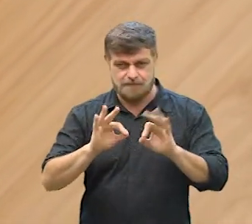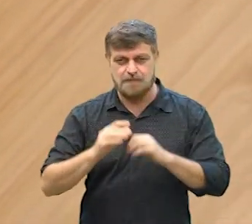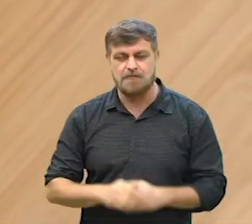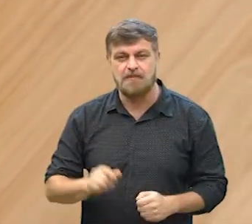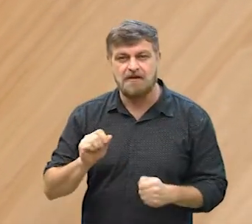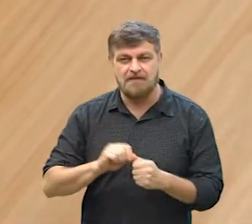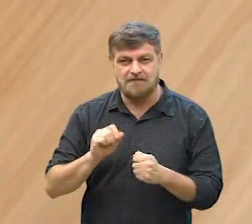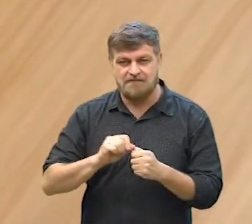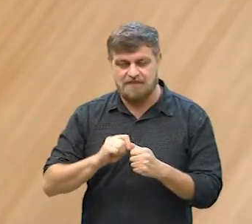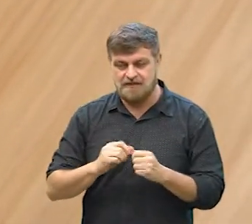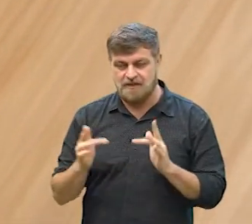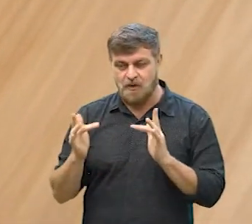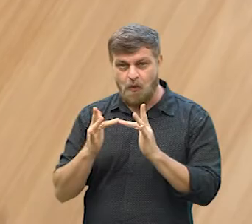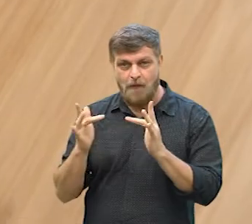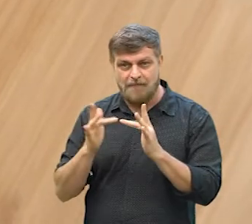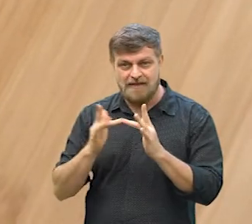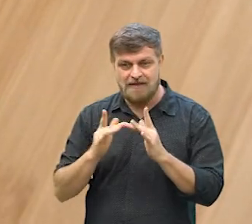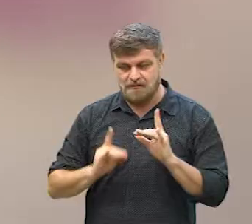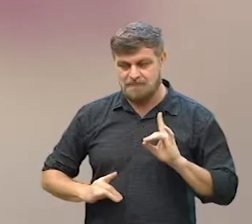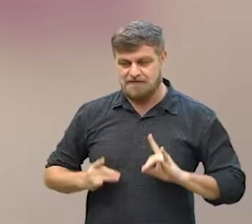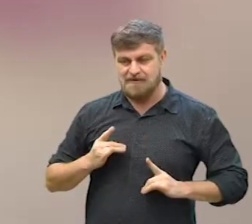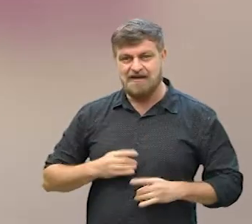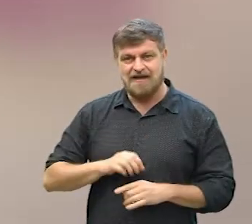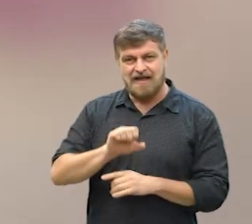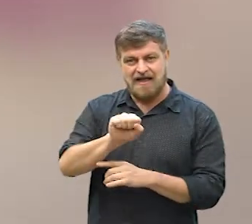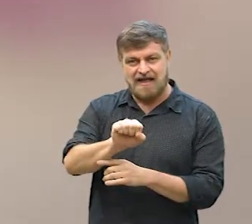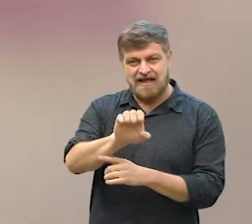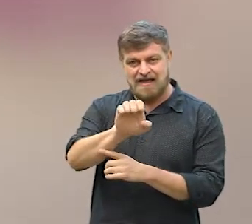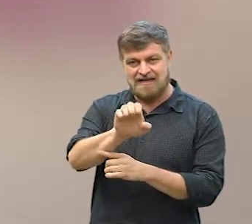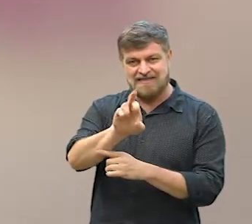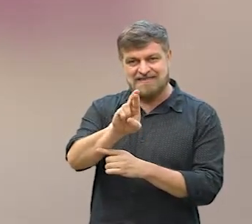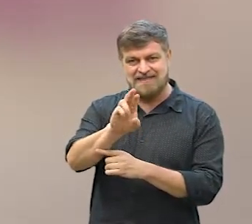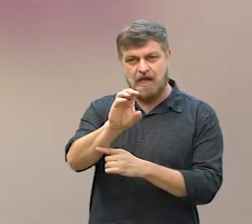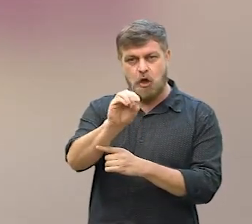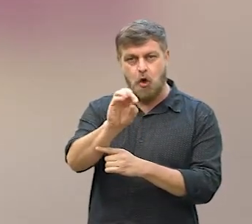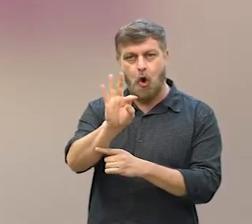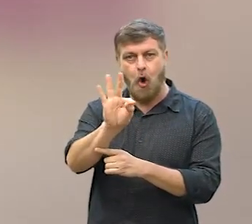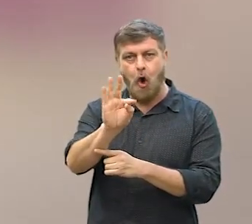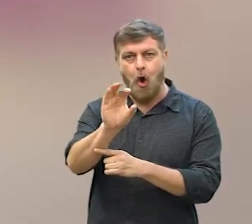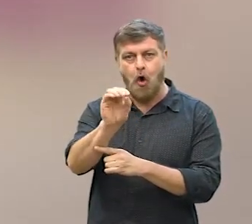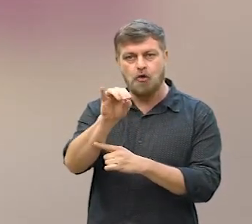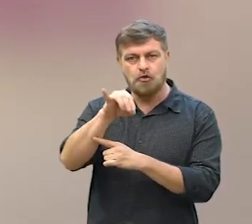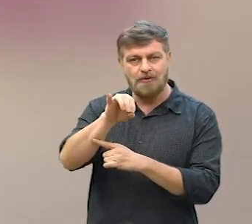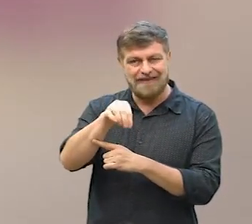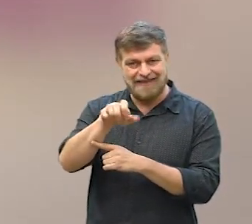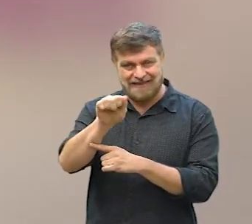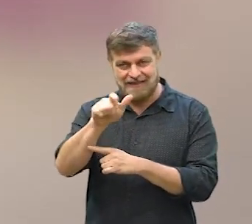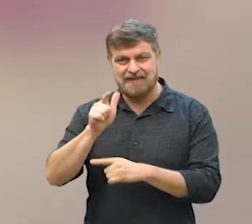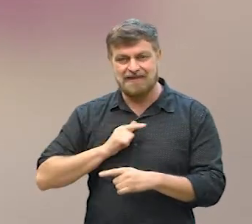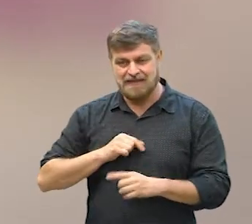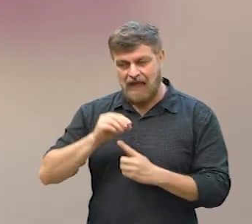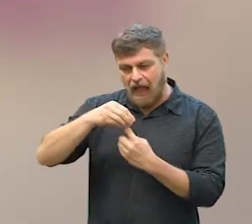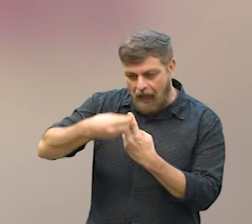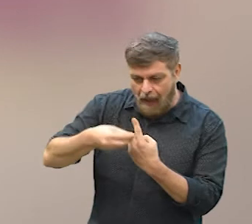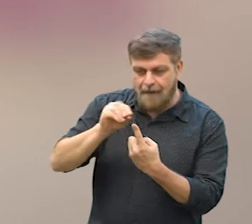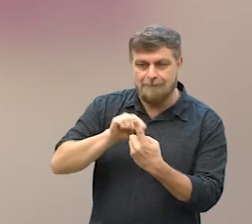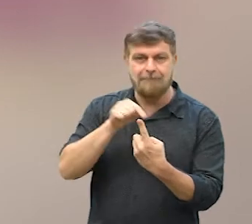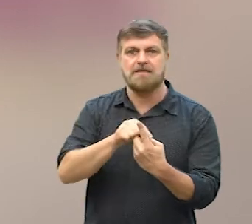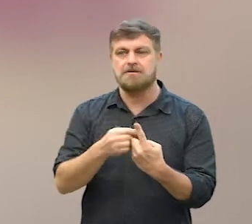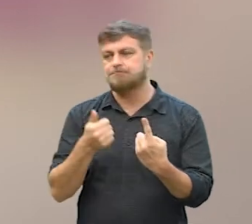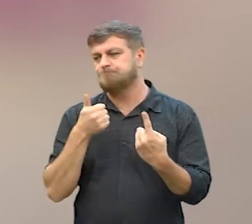totalmente linkado com a serotonina, que é o nosso, né, neurotransmissor de alegria. Então, a banana, sim, é uma